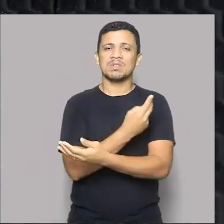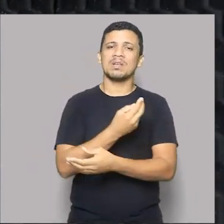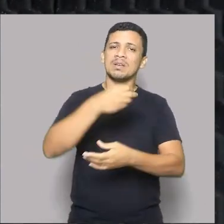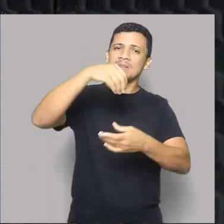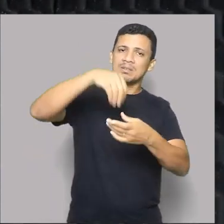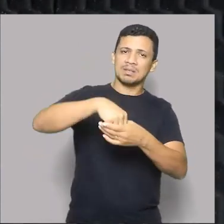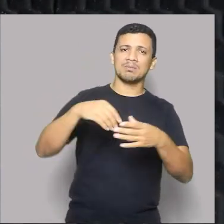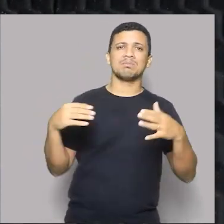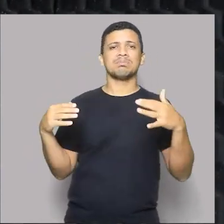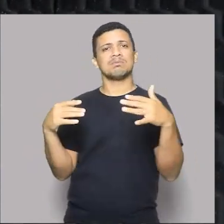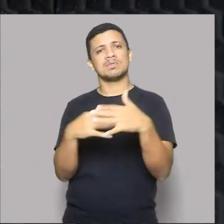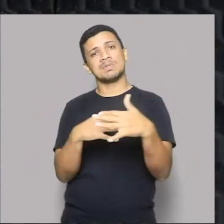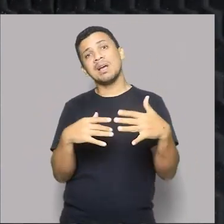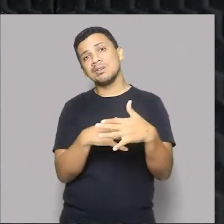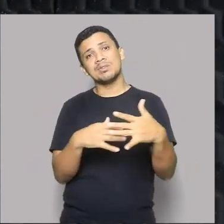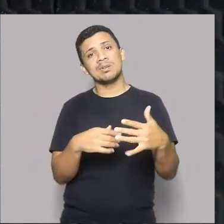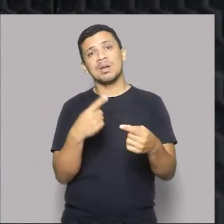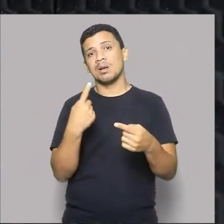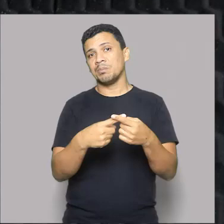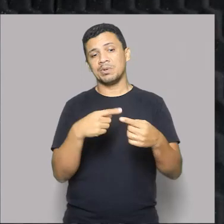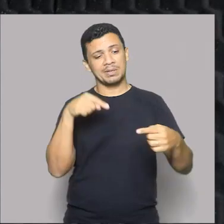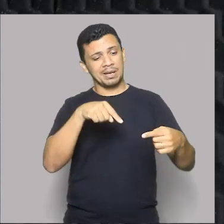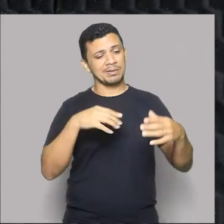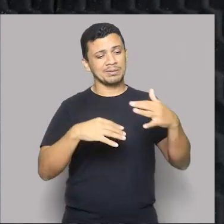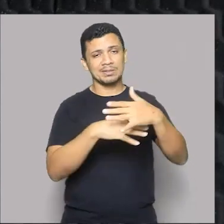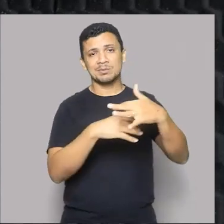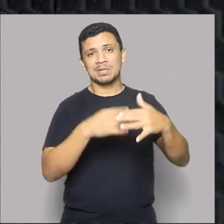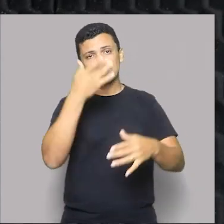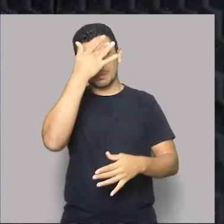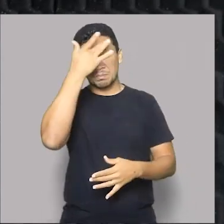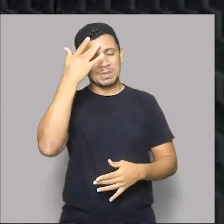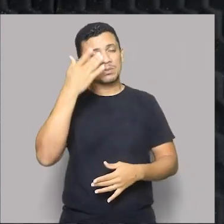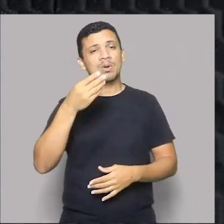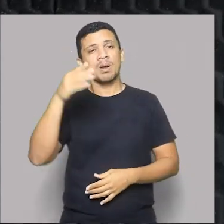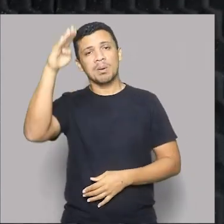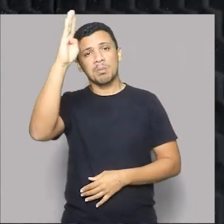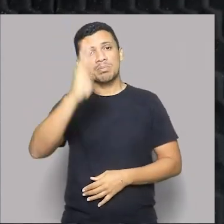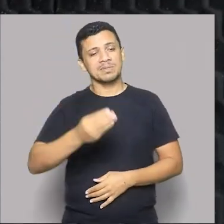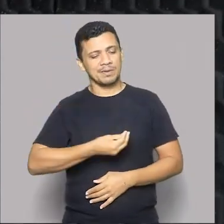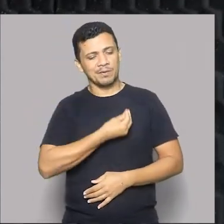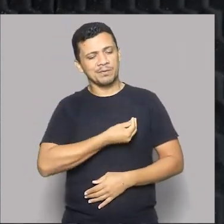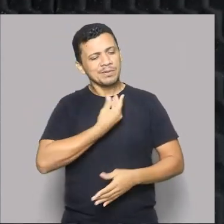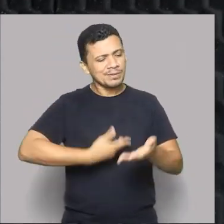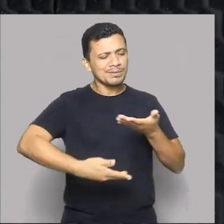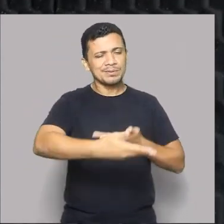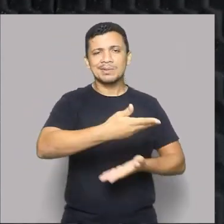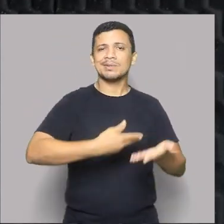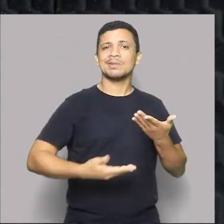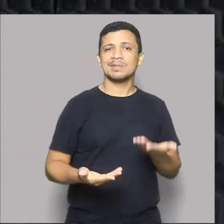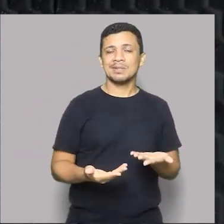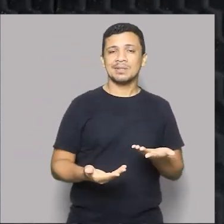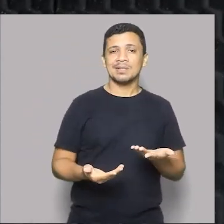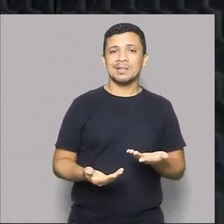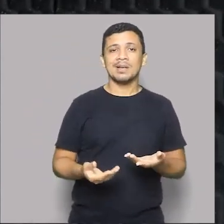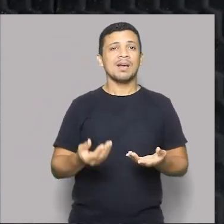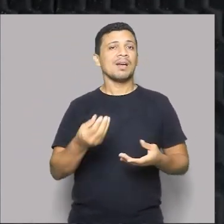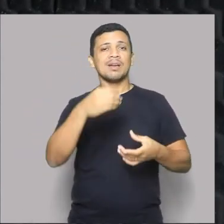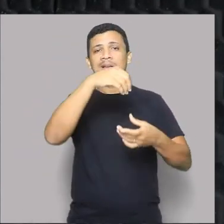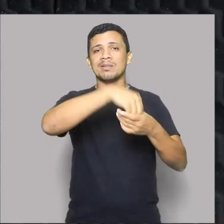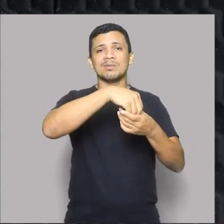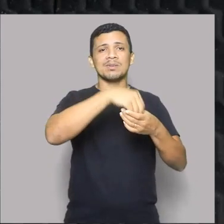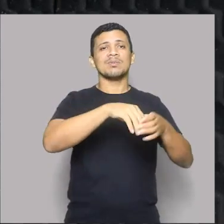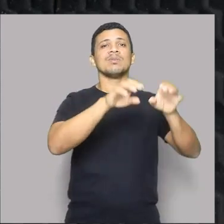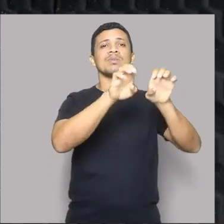cidade, afinal de contas, é o espaço onde esse indivíduo brasileiro vive. Então, a infraestrutura precisa garantir